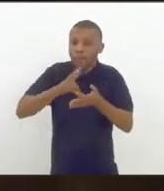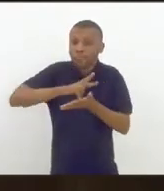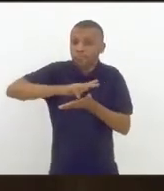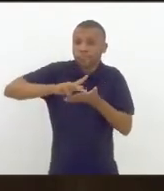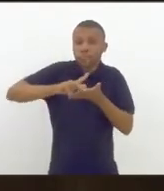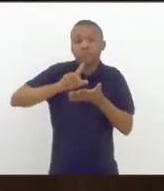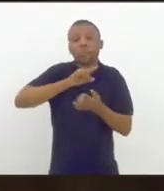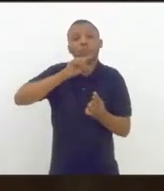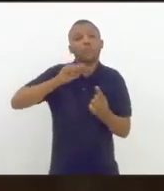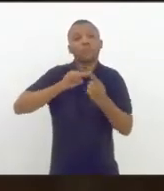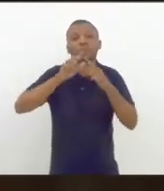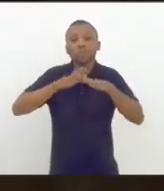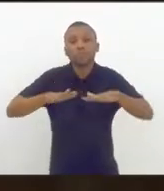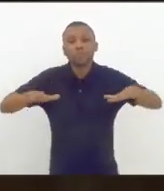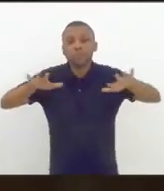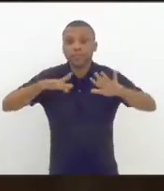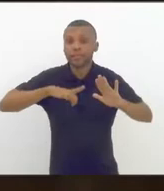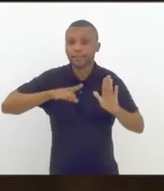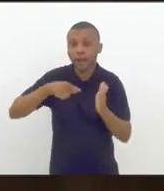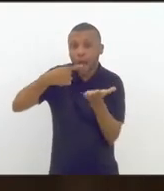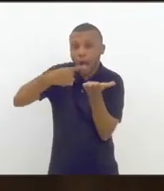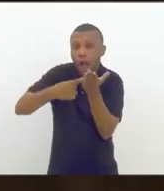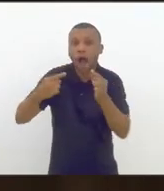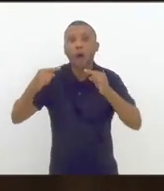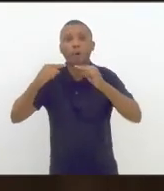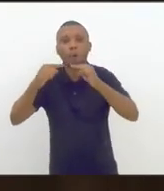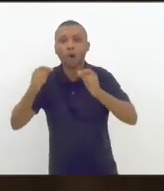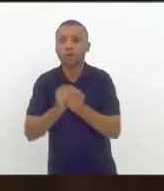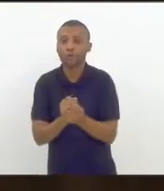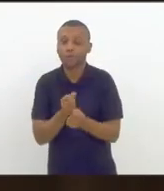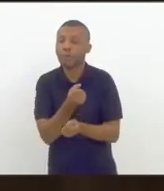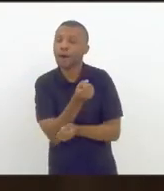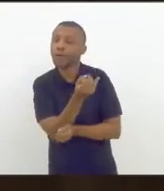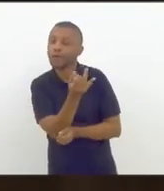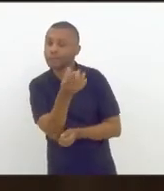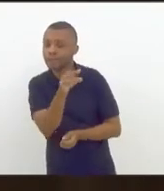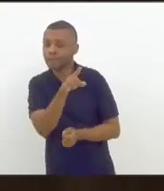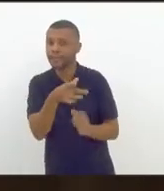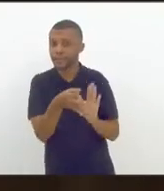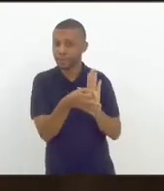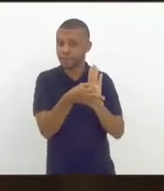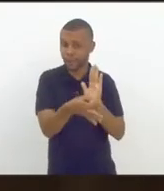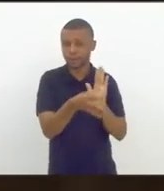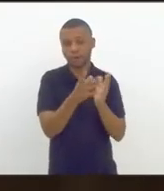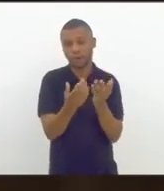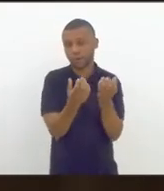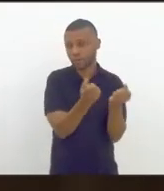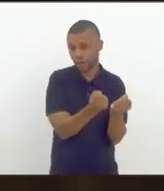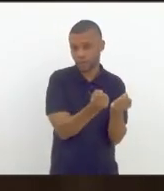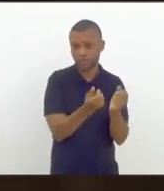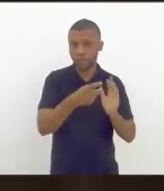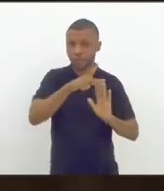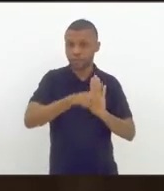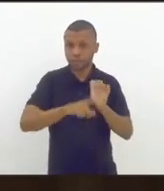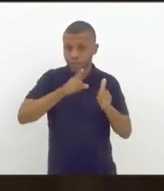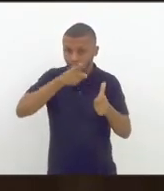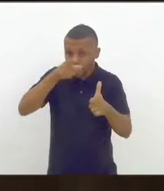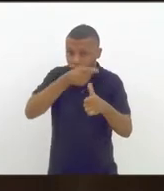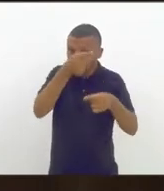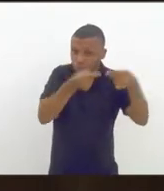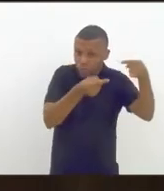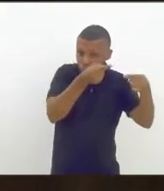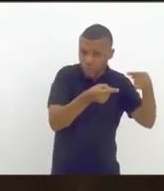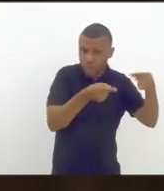escopo. Se houve acordo e uma parte dessas emendas foram assimiladas, como o projeto está em primeira discussão, a gente vai retirar as